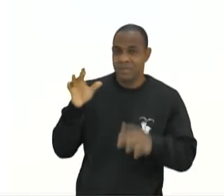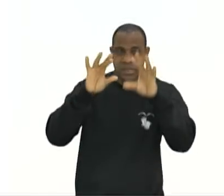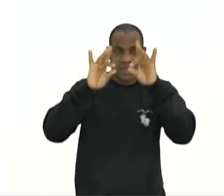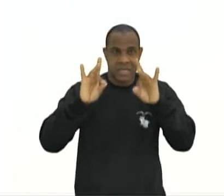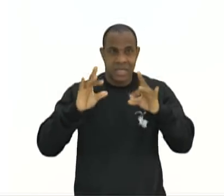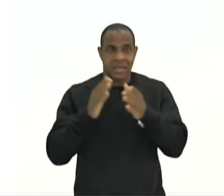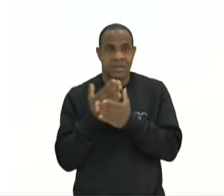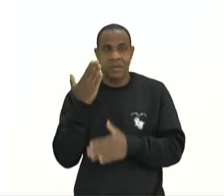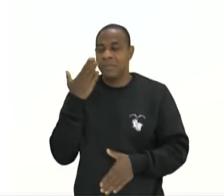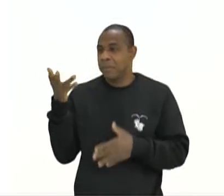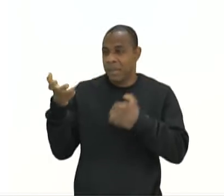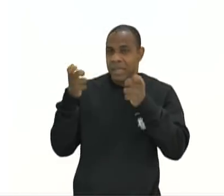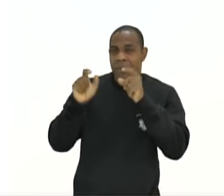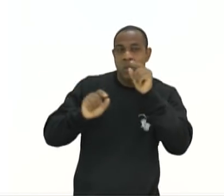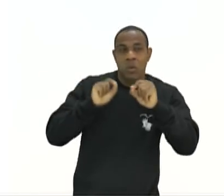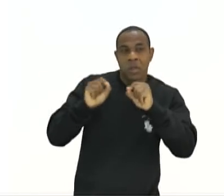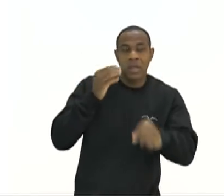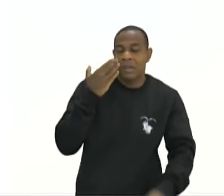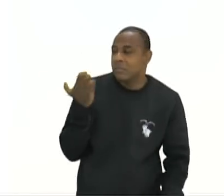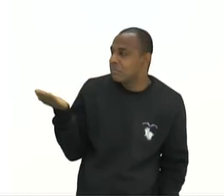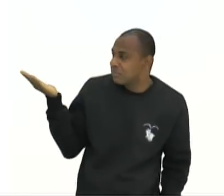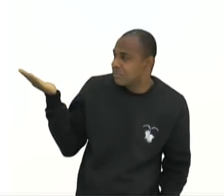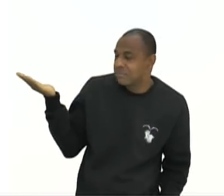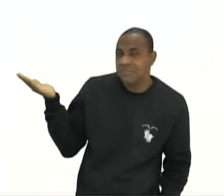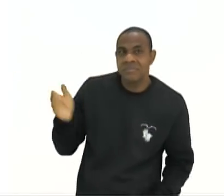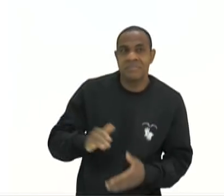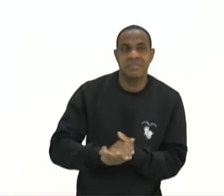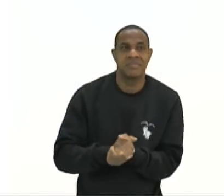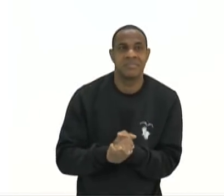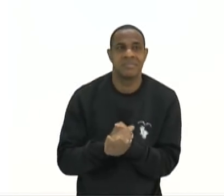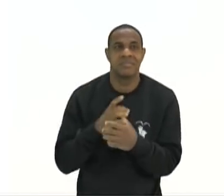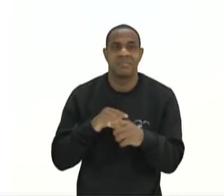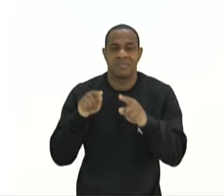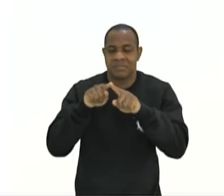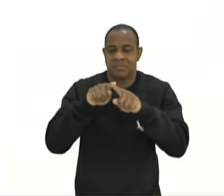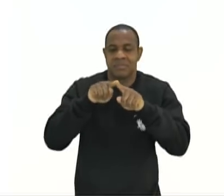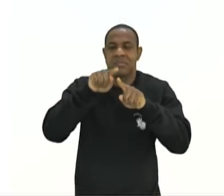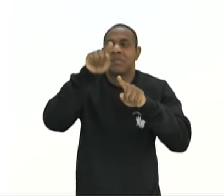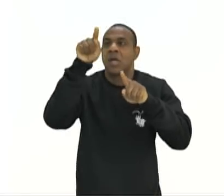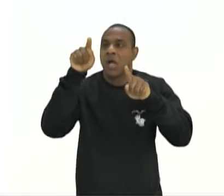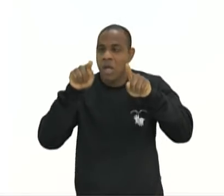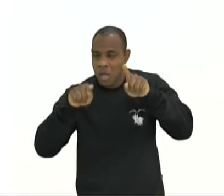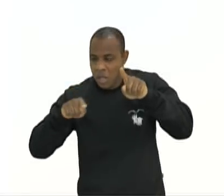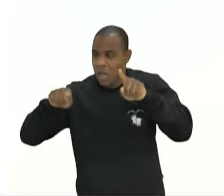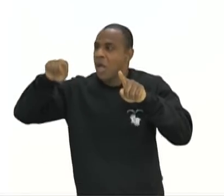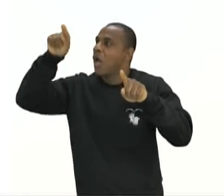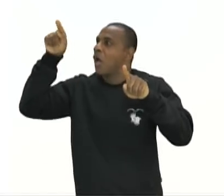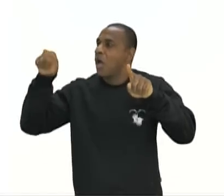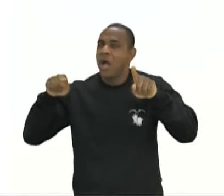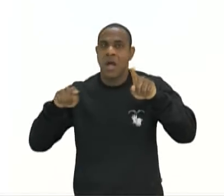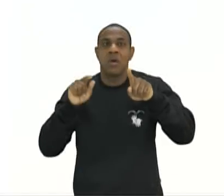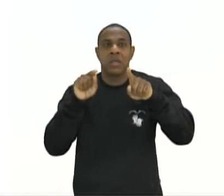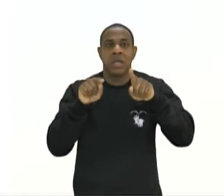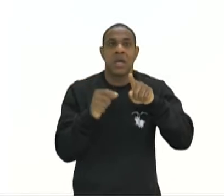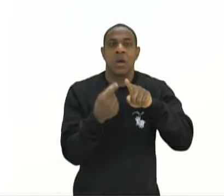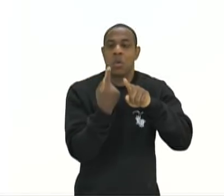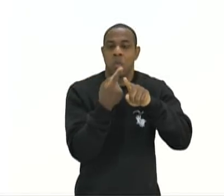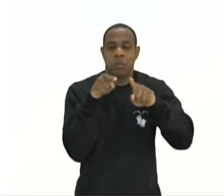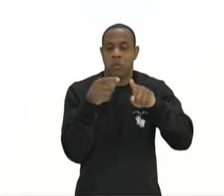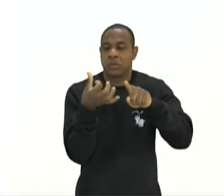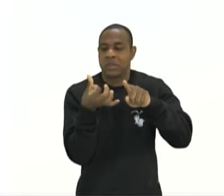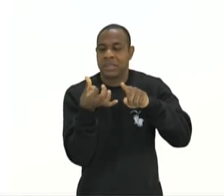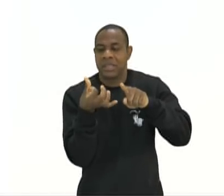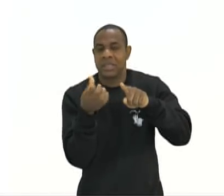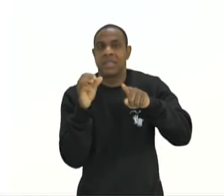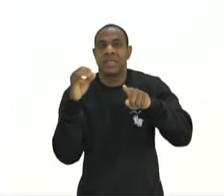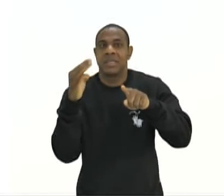agora. Perceba que você vai ter do pico máximo até o pico mínimo, ali o correspondente a 1,6 centímetros. E